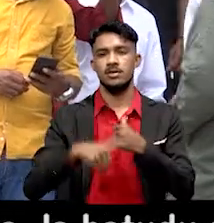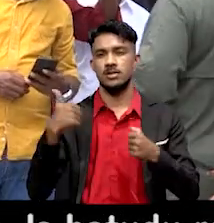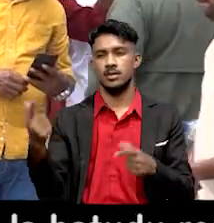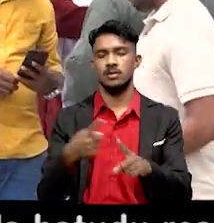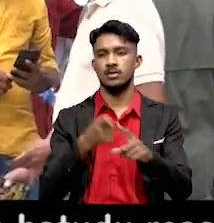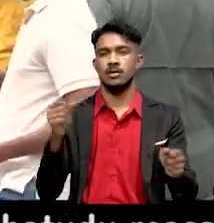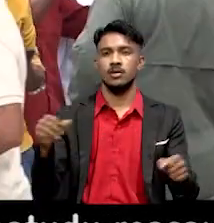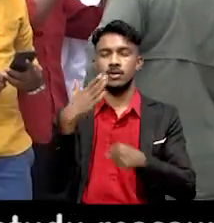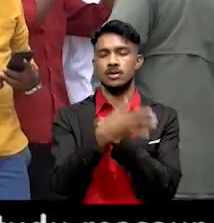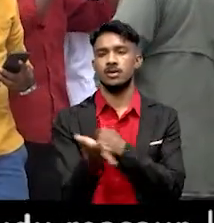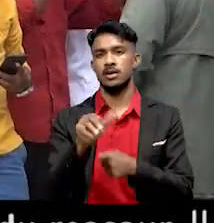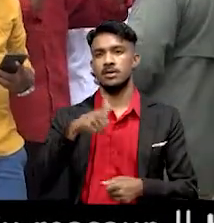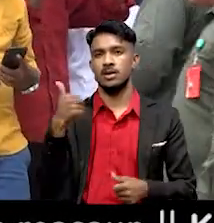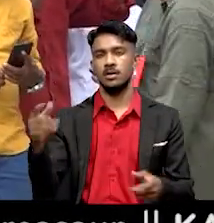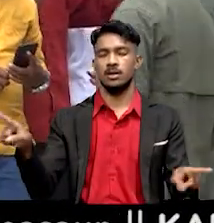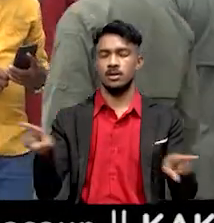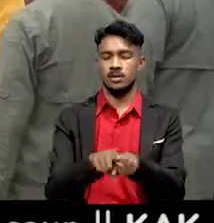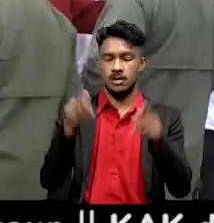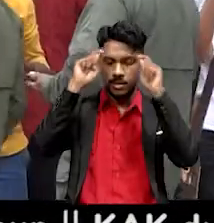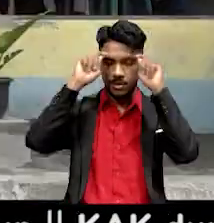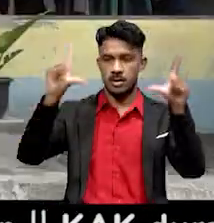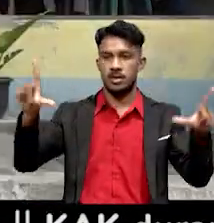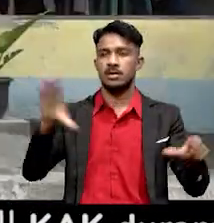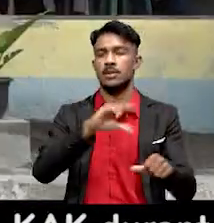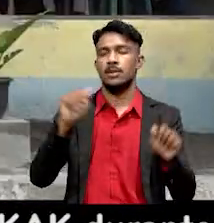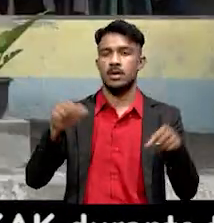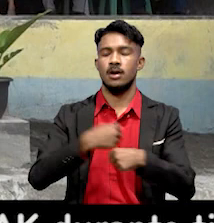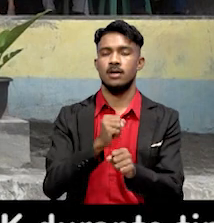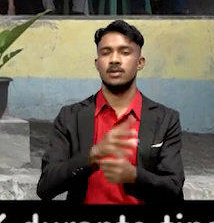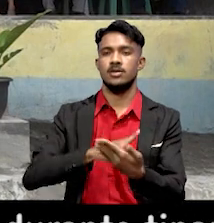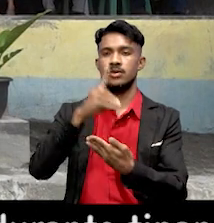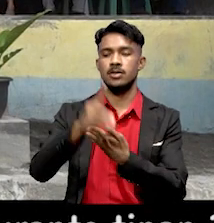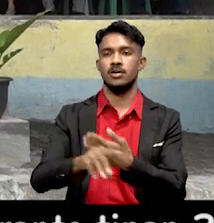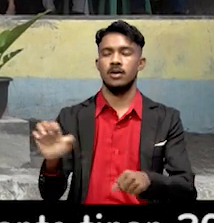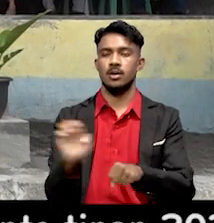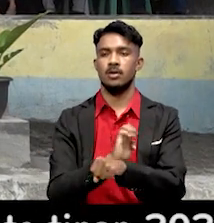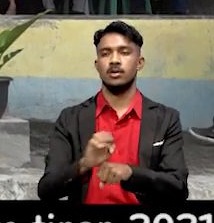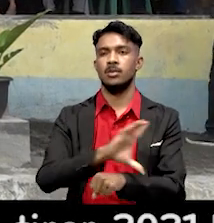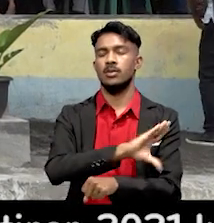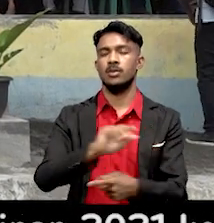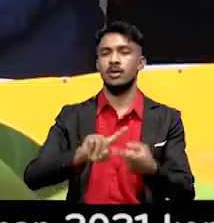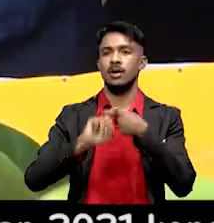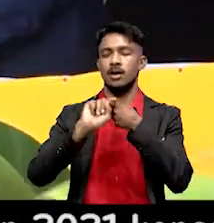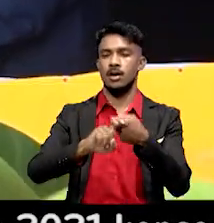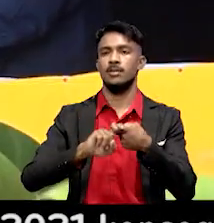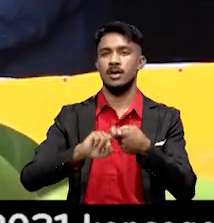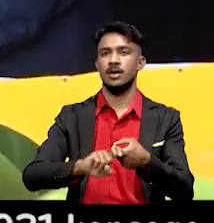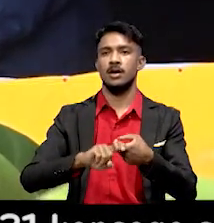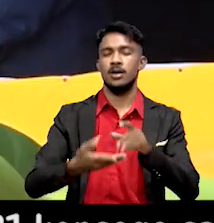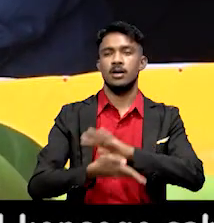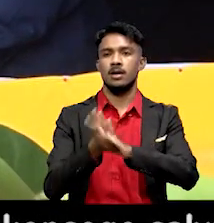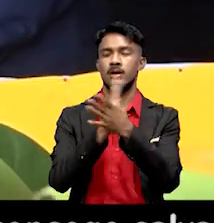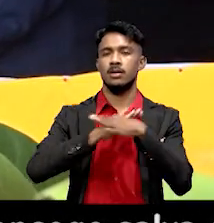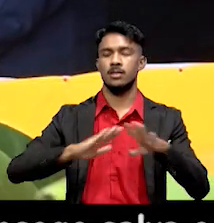rai siraselu, mak Timor Leste halau desenvolvimento socioeconômico, no hametin nia soberania nasional.